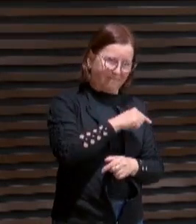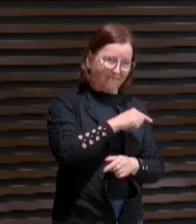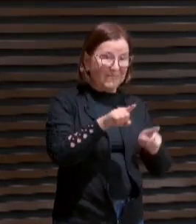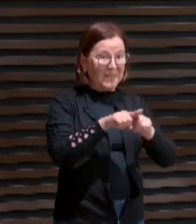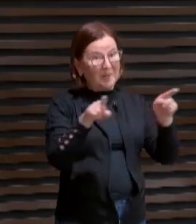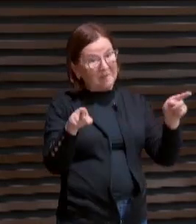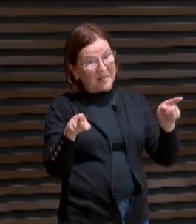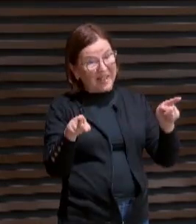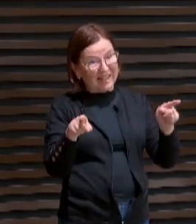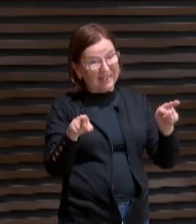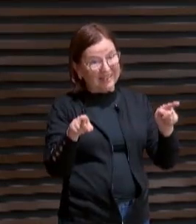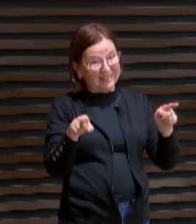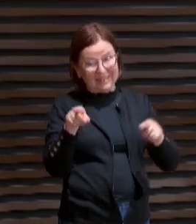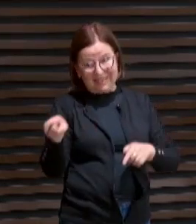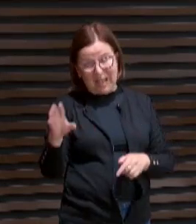mas